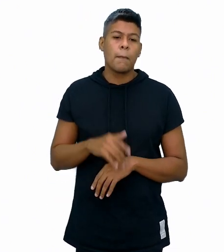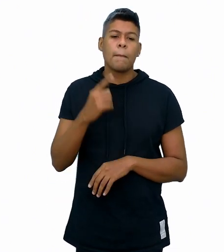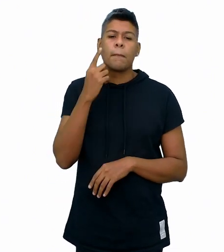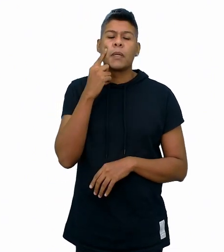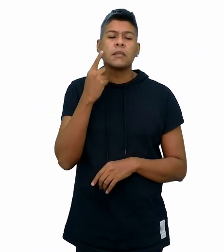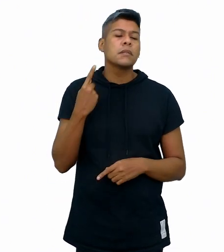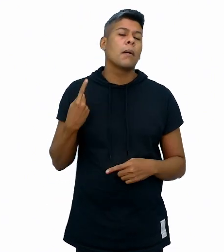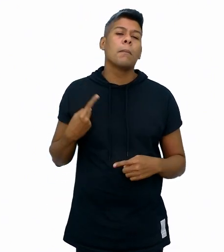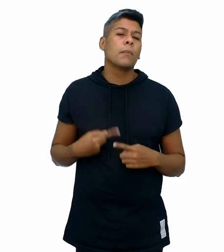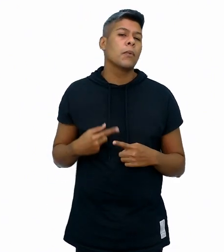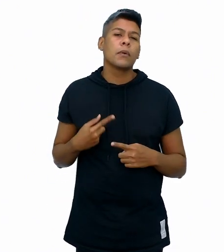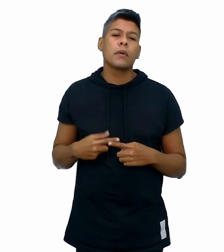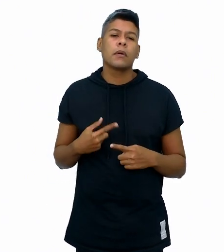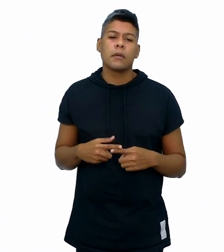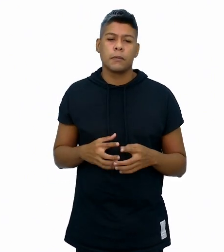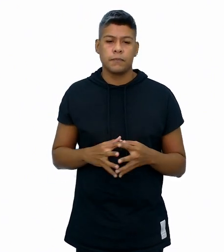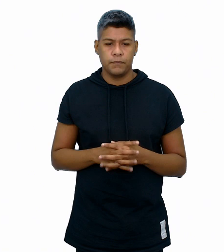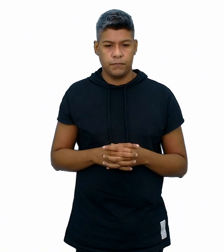isso?